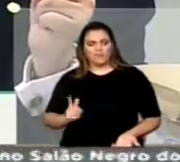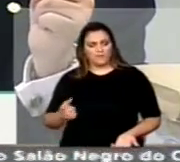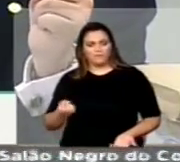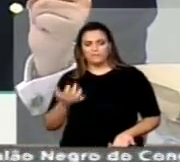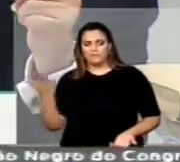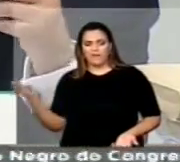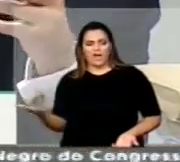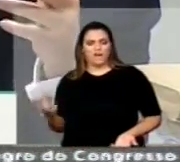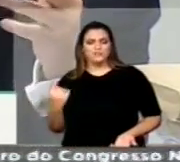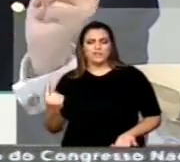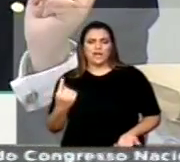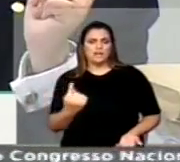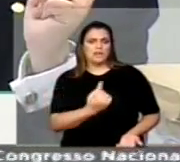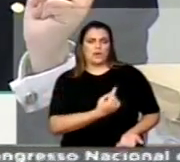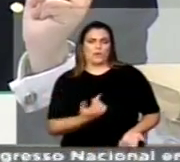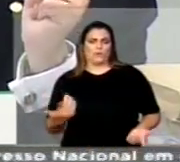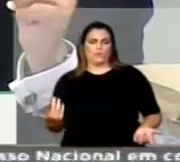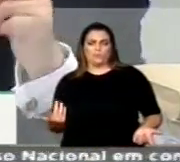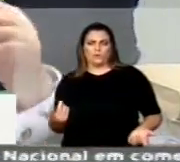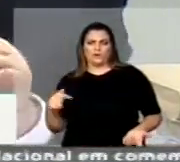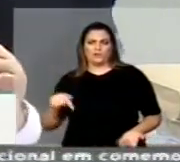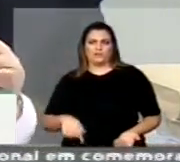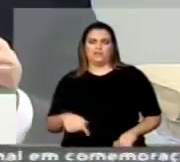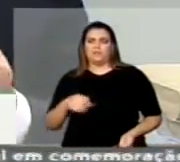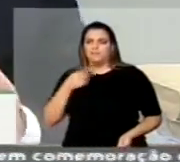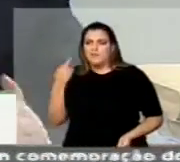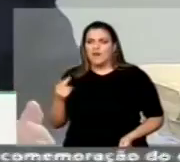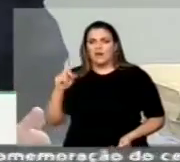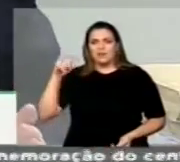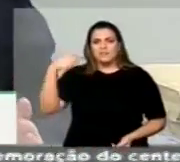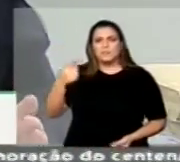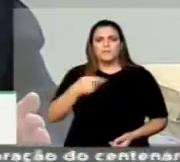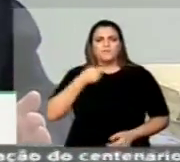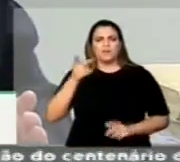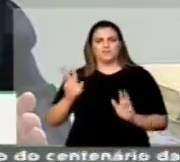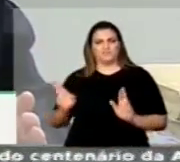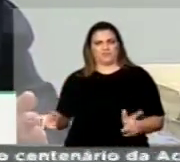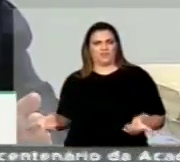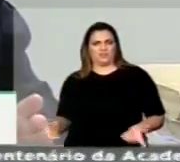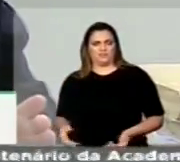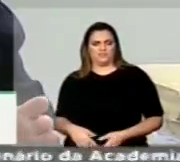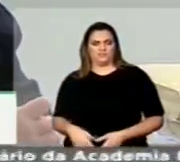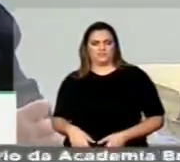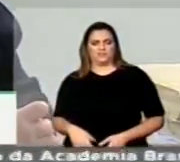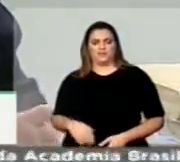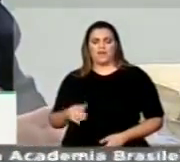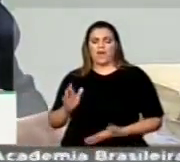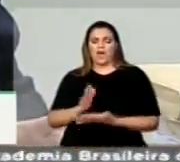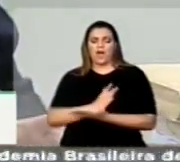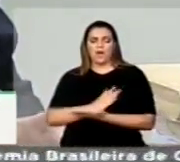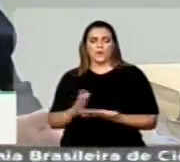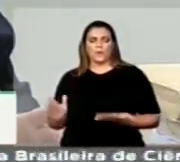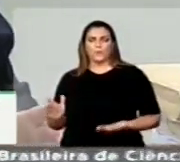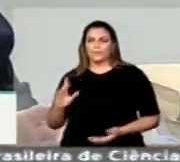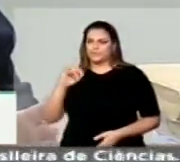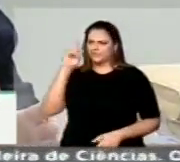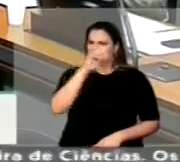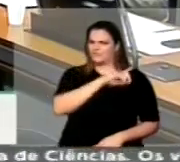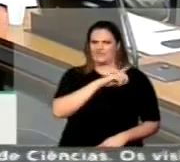cada um aqui, mudando o seu depoimento. Há depoimentos, inclusive, com dificuldade até de se